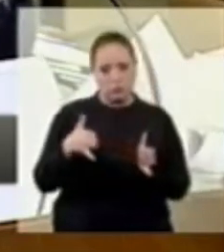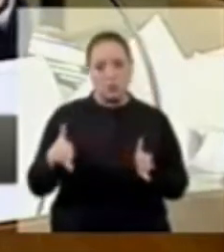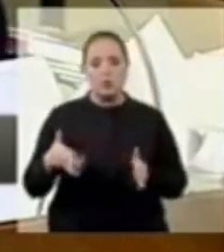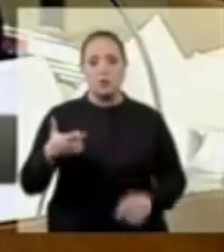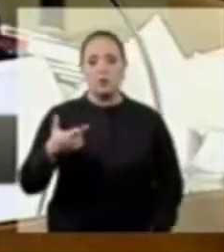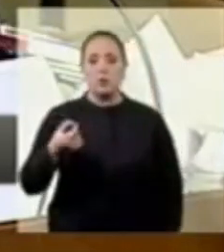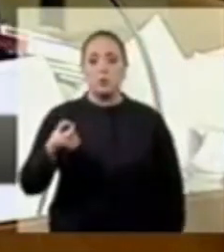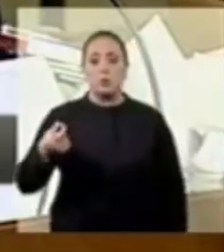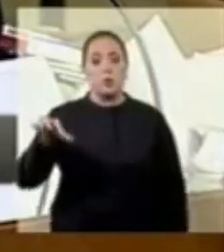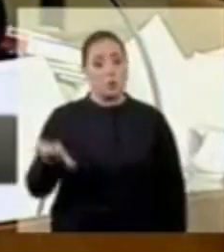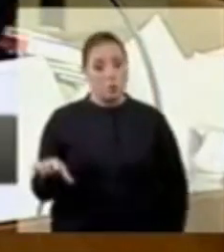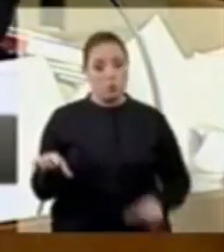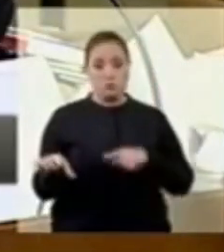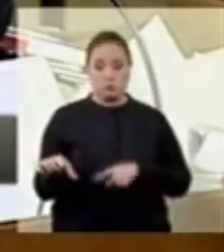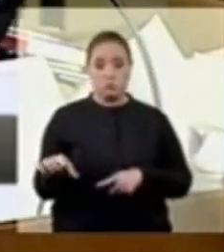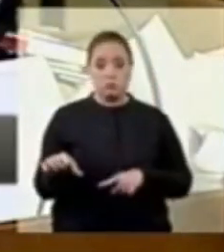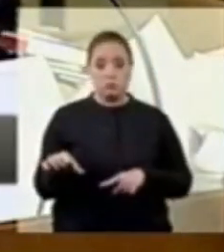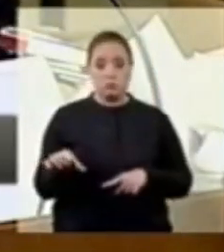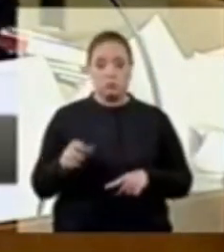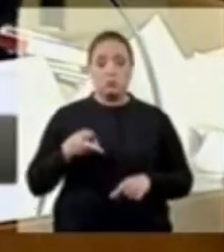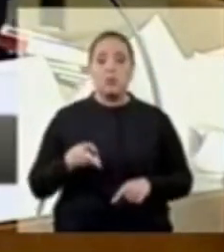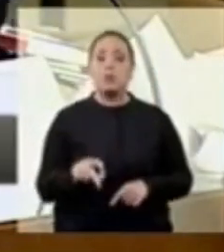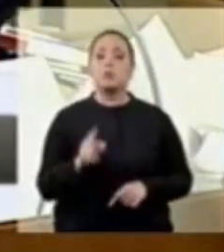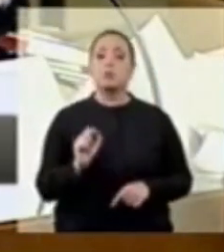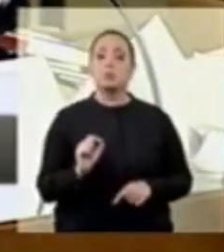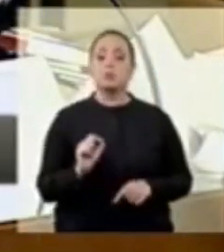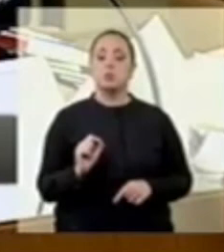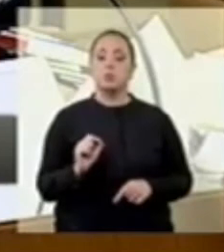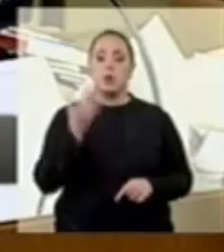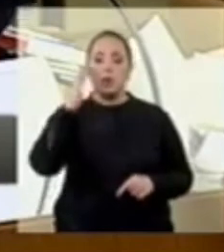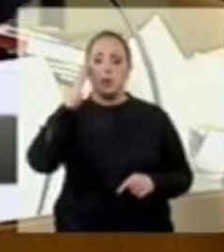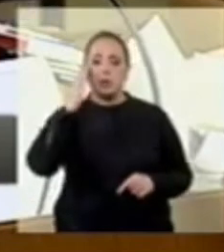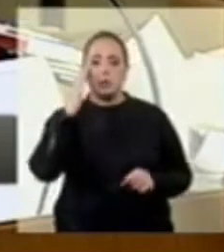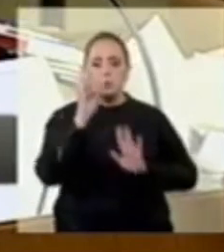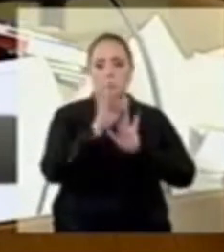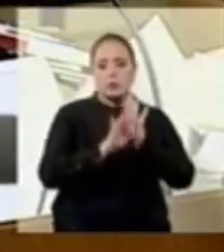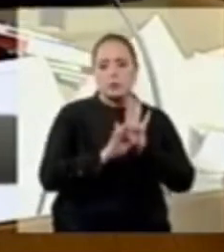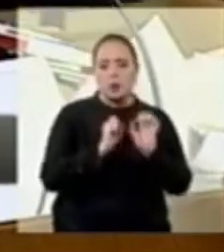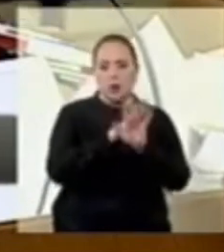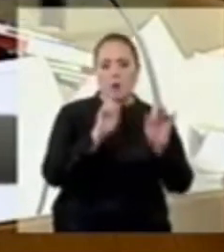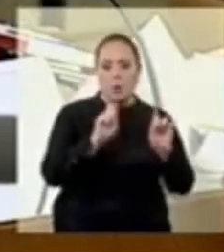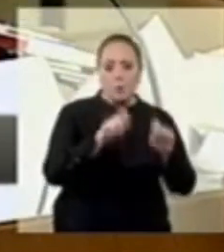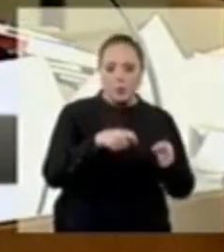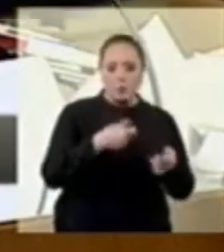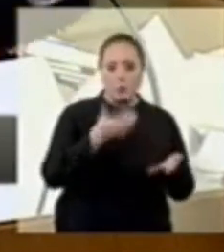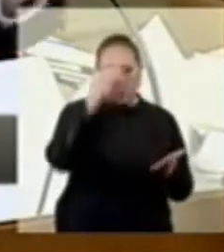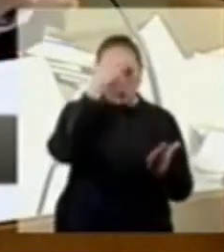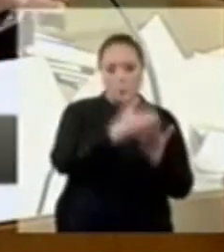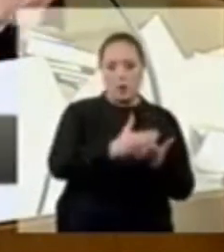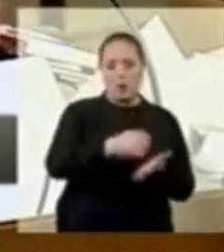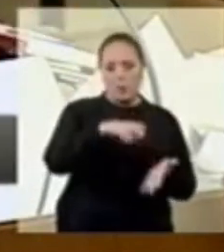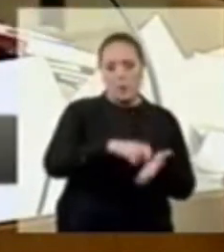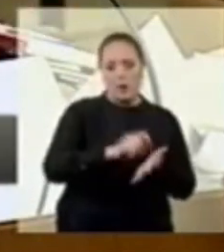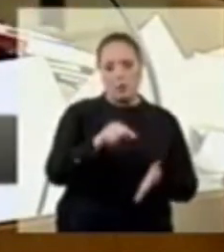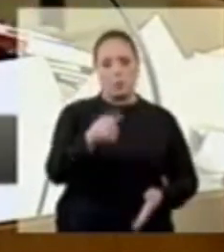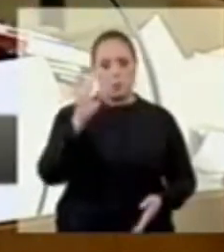2009 se praticou o entendimento de que era possível o cumprimento da pena depois da decisão